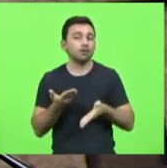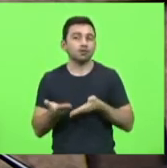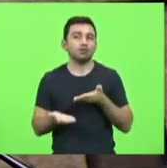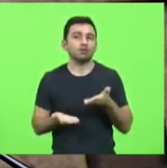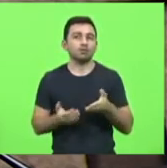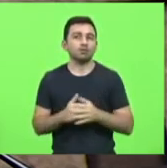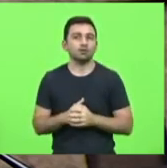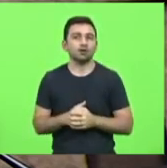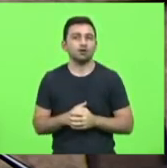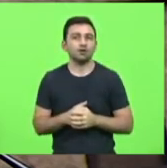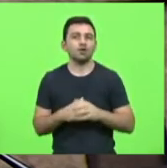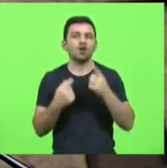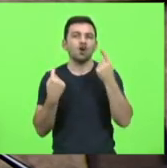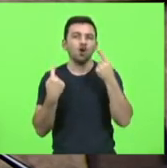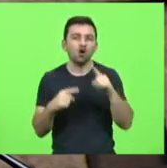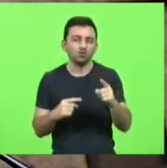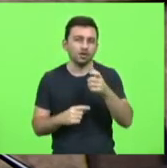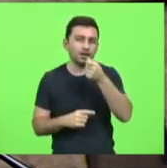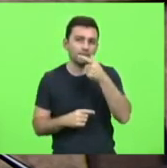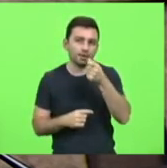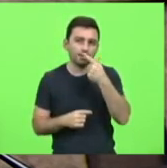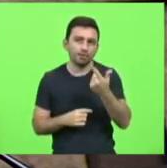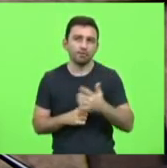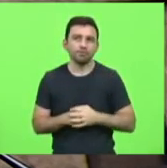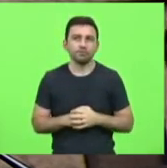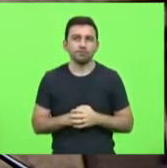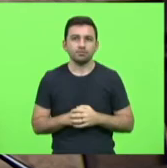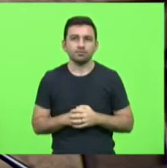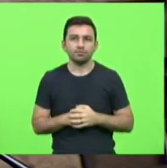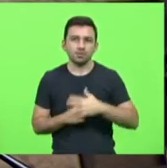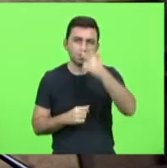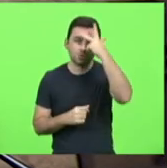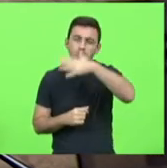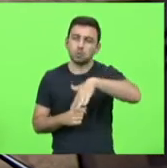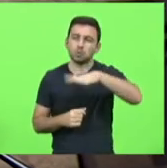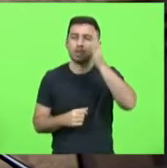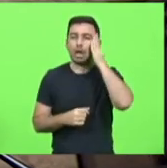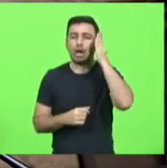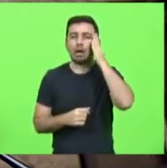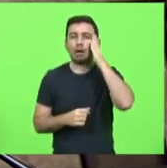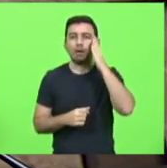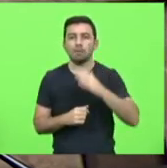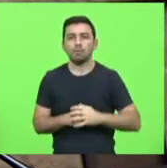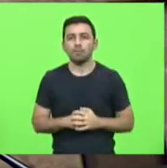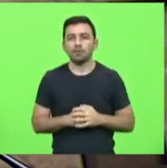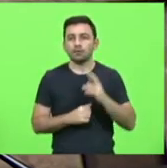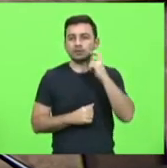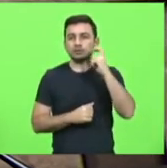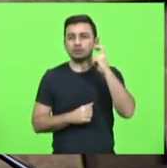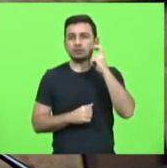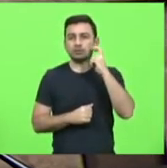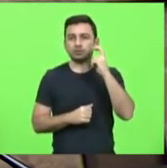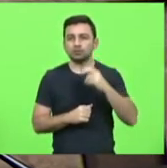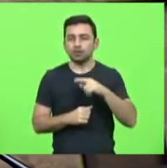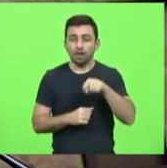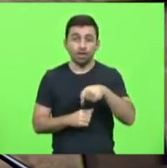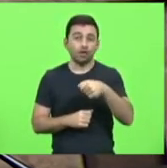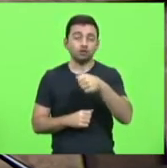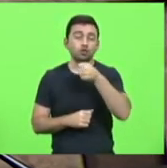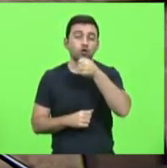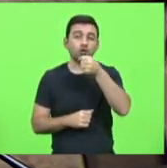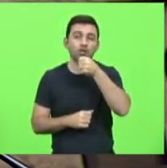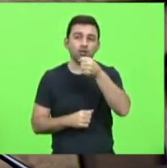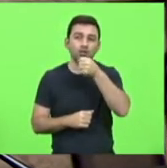que são contra medicações, os paladinos da sabedoria, que são jornalistas e